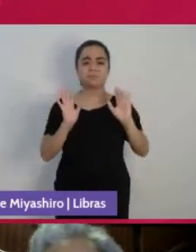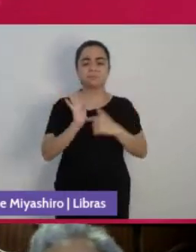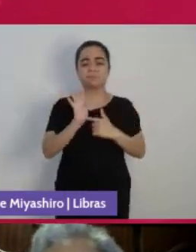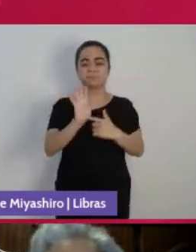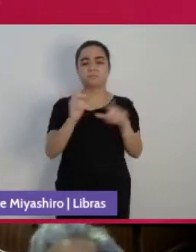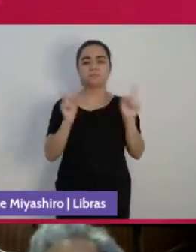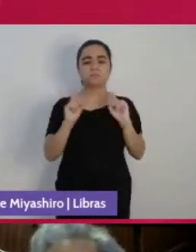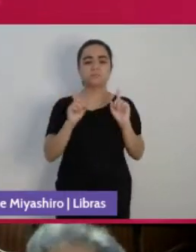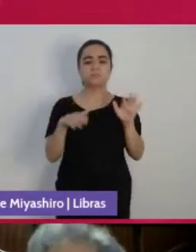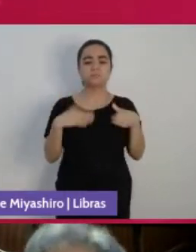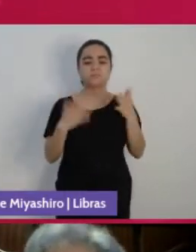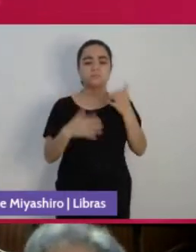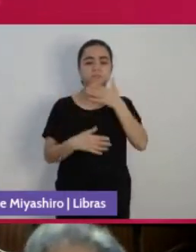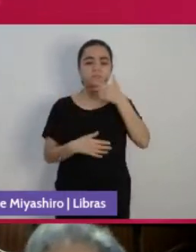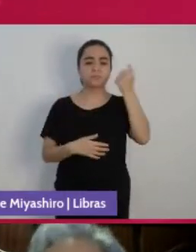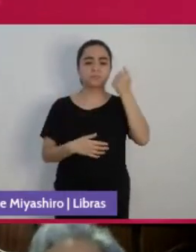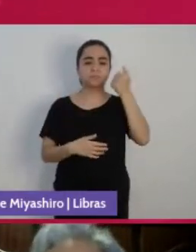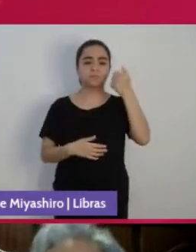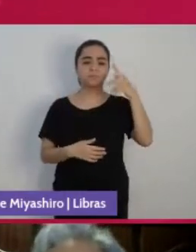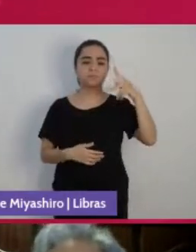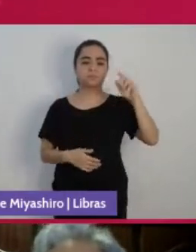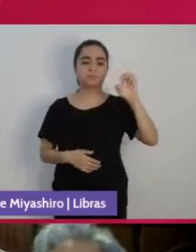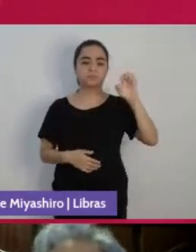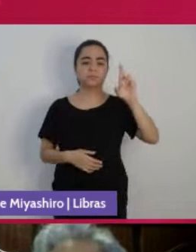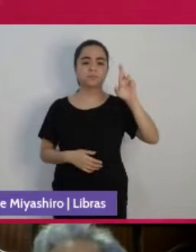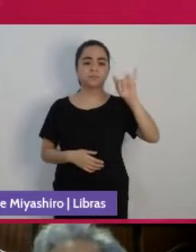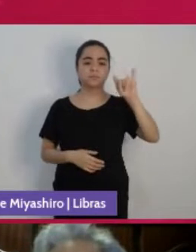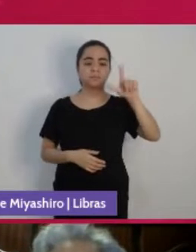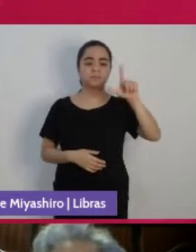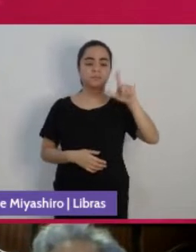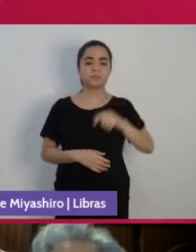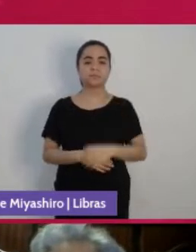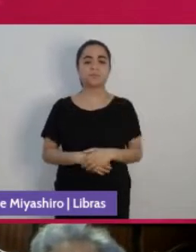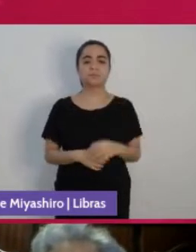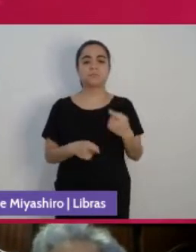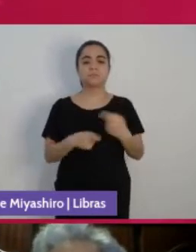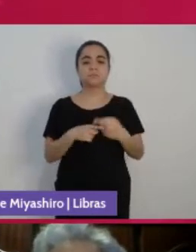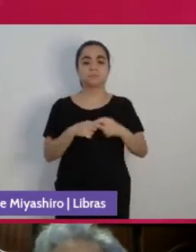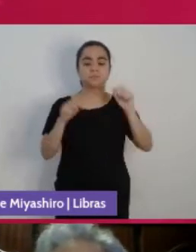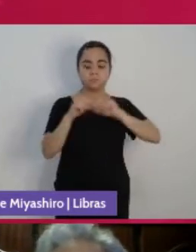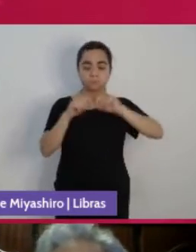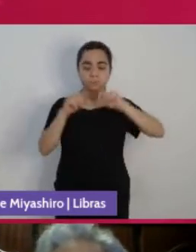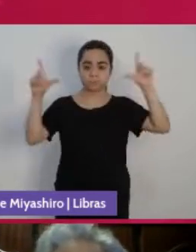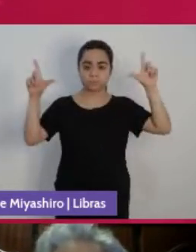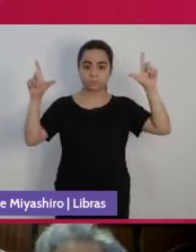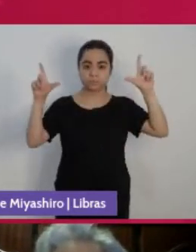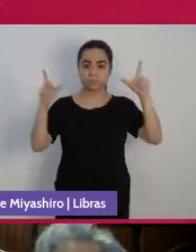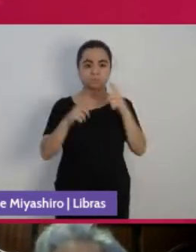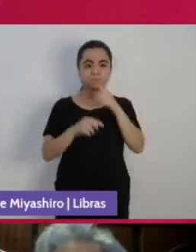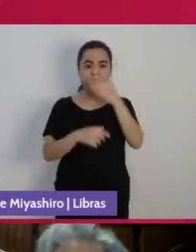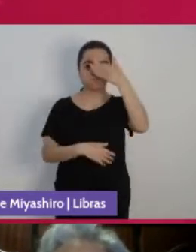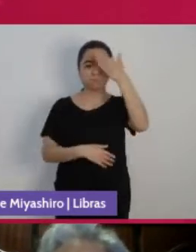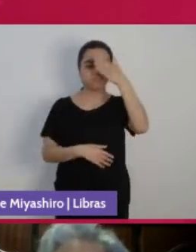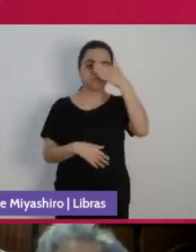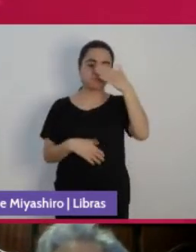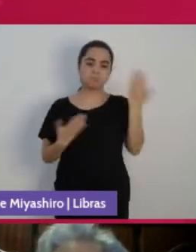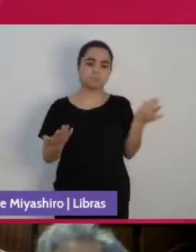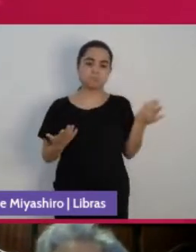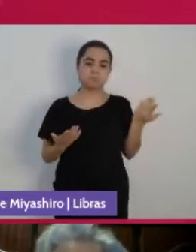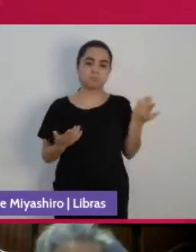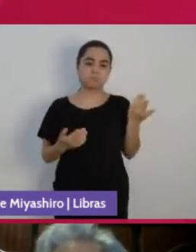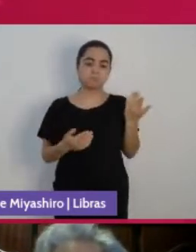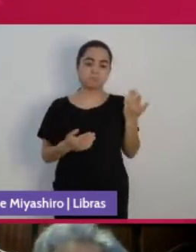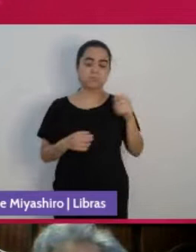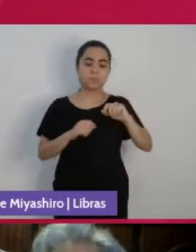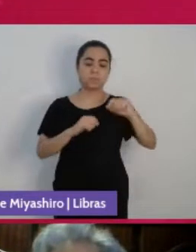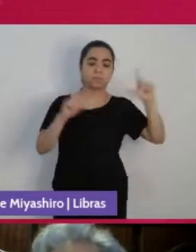valeria a pena fazer um perfil, né? Porque mesmo na exagerada, não vai aparecer, porque exagerada ou exagero